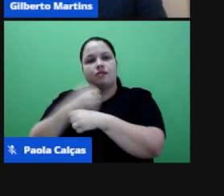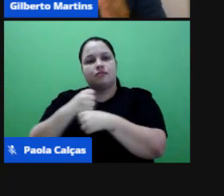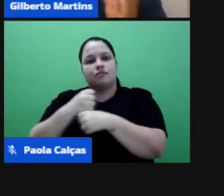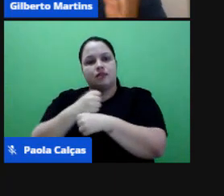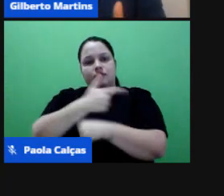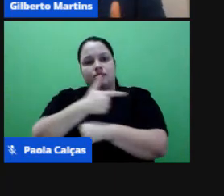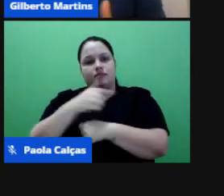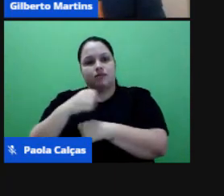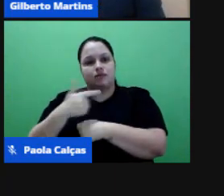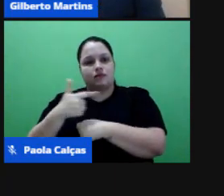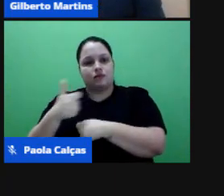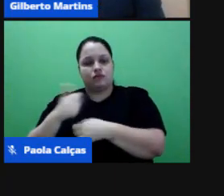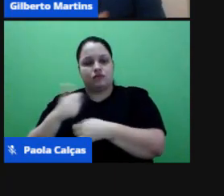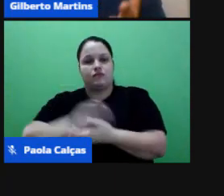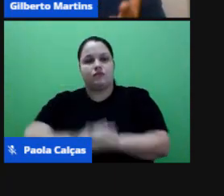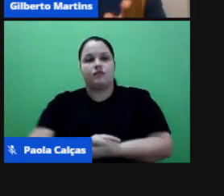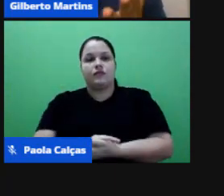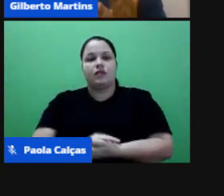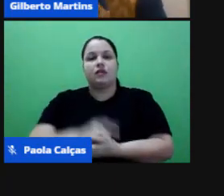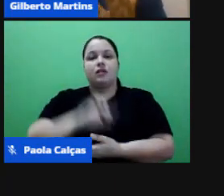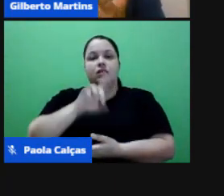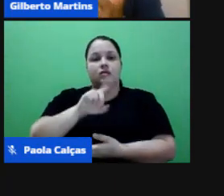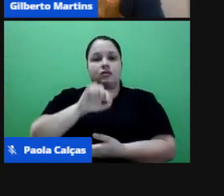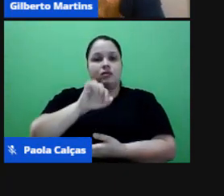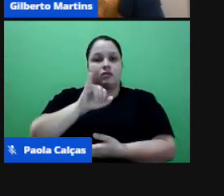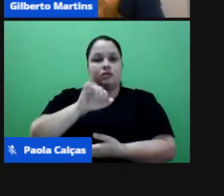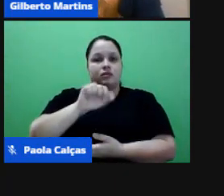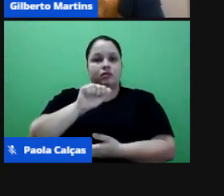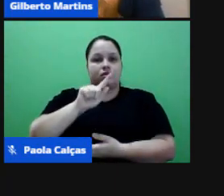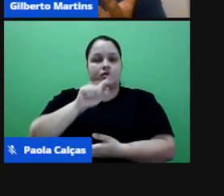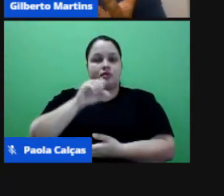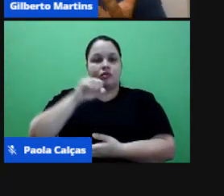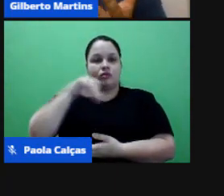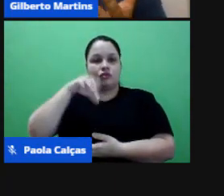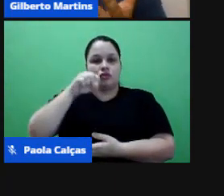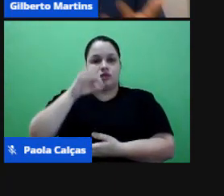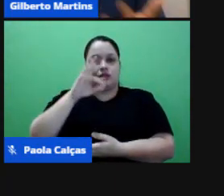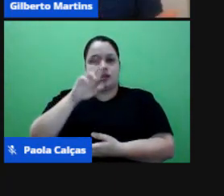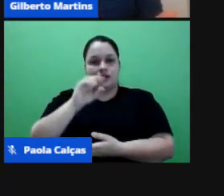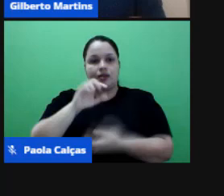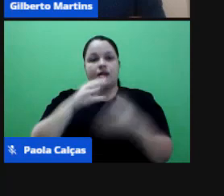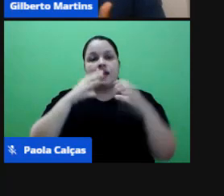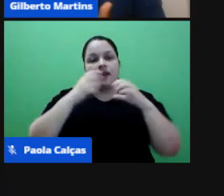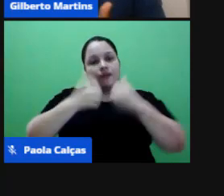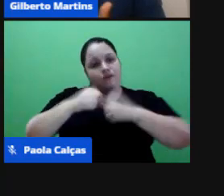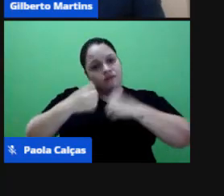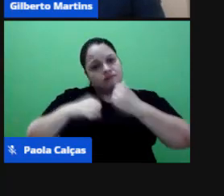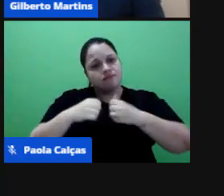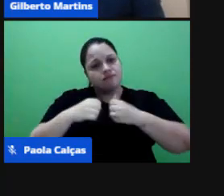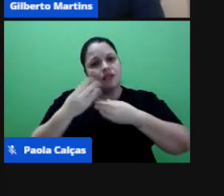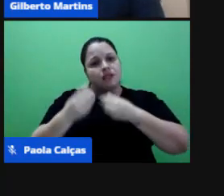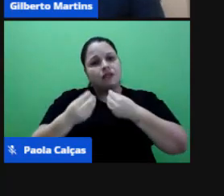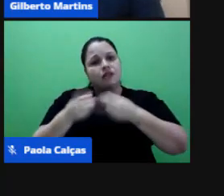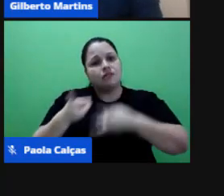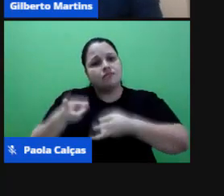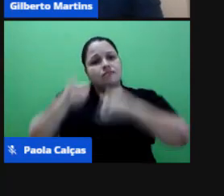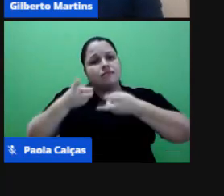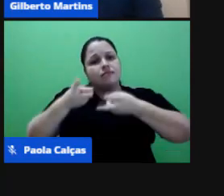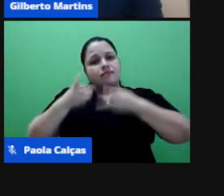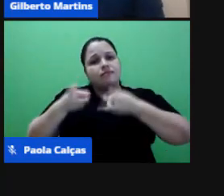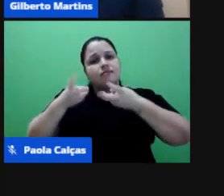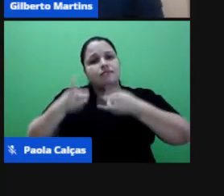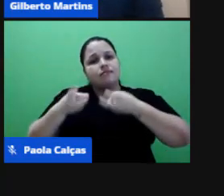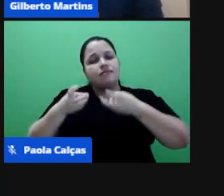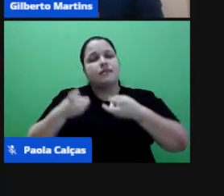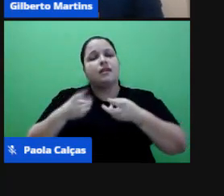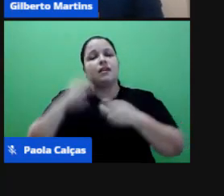é diagnosticar, detectar pontos que trarão uma visão mais ampla